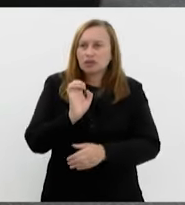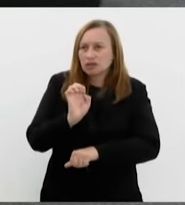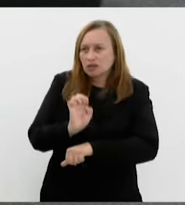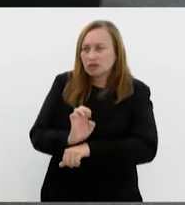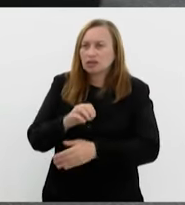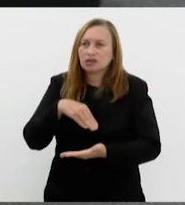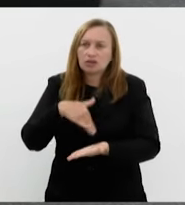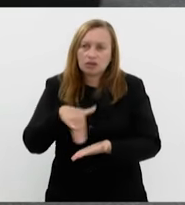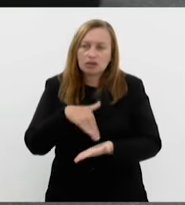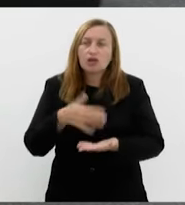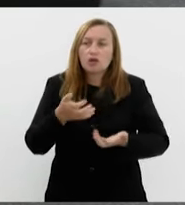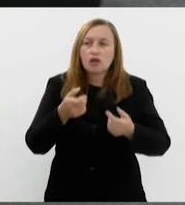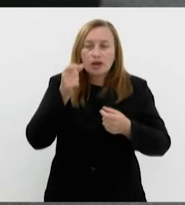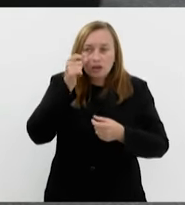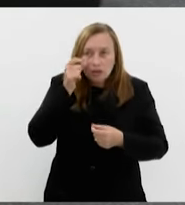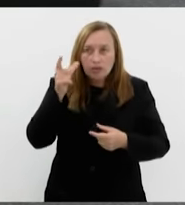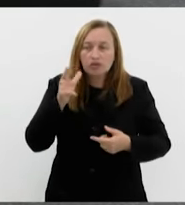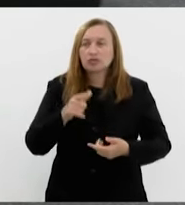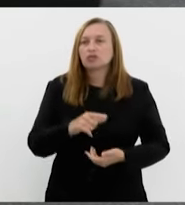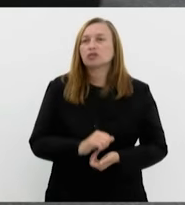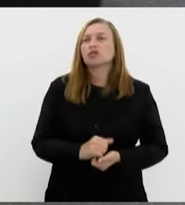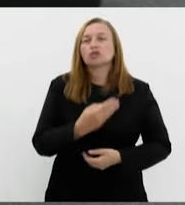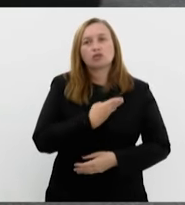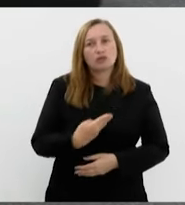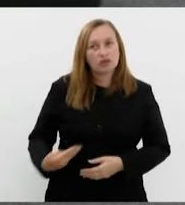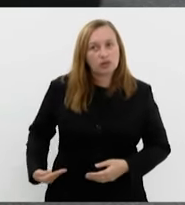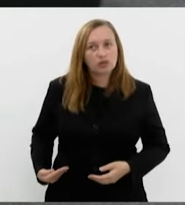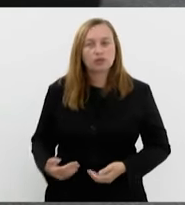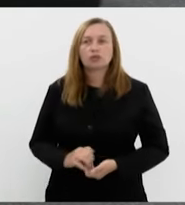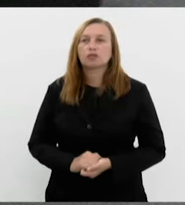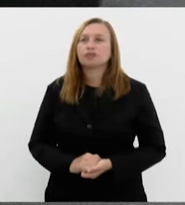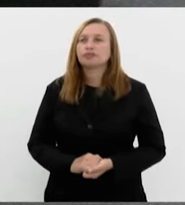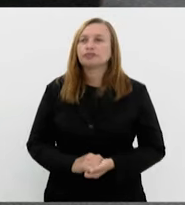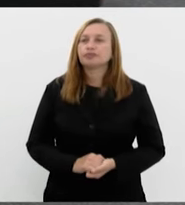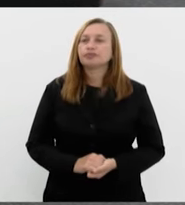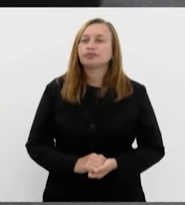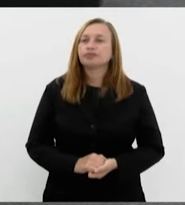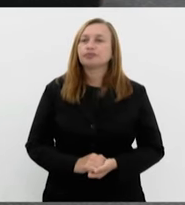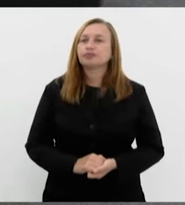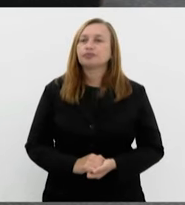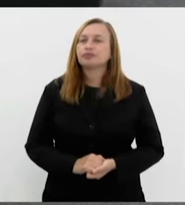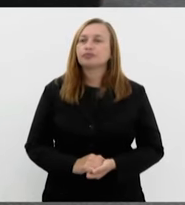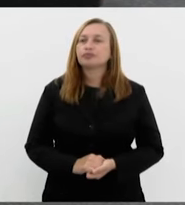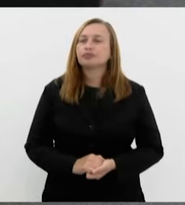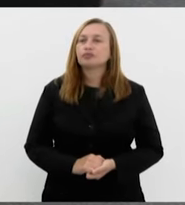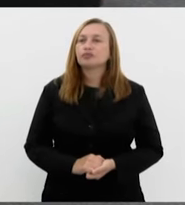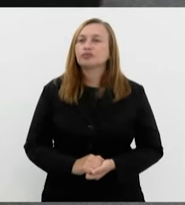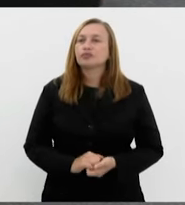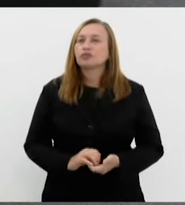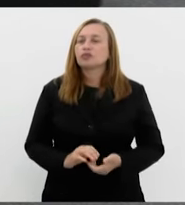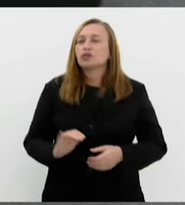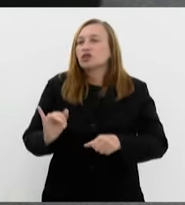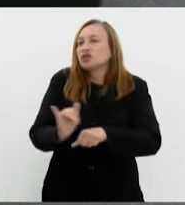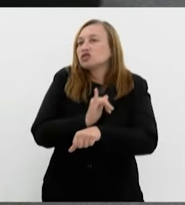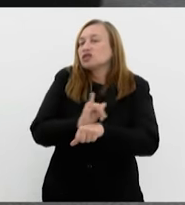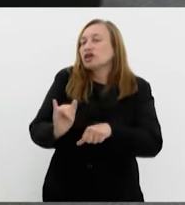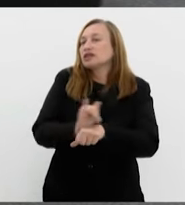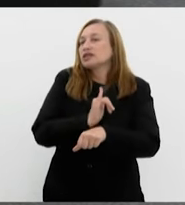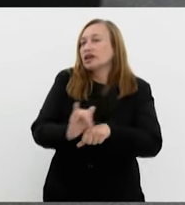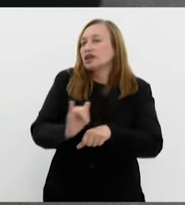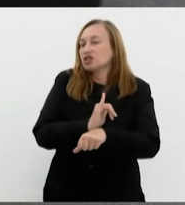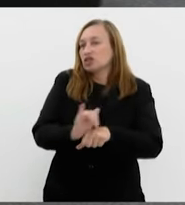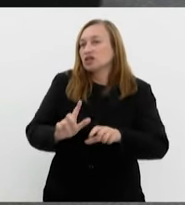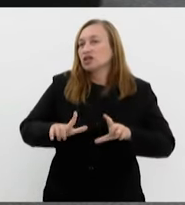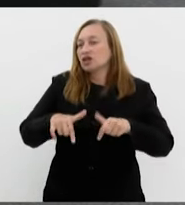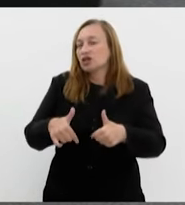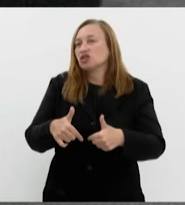quero aqui abrir os olhos do governador e que medidas cabíveis e imediatas sejam